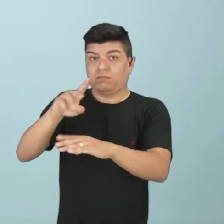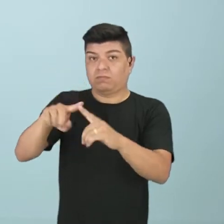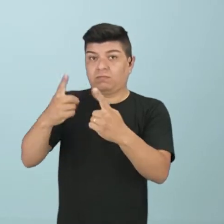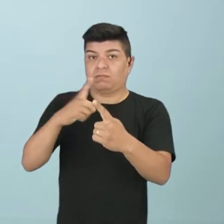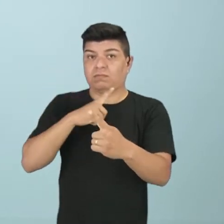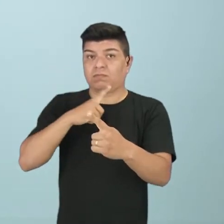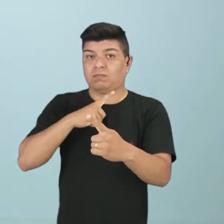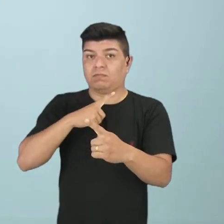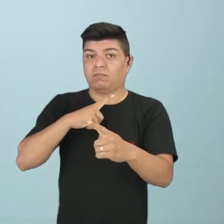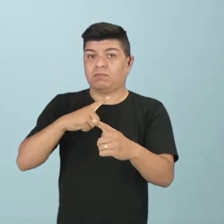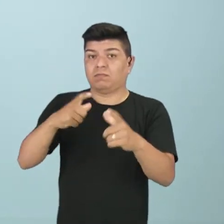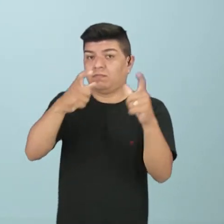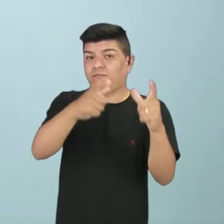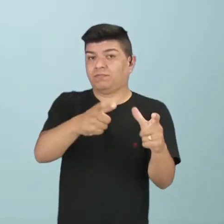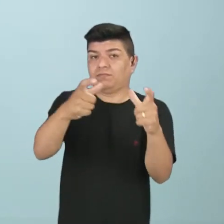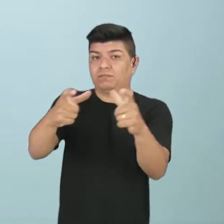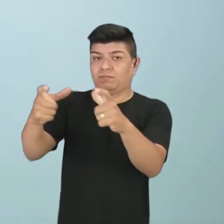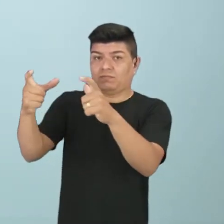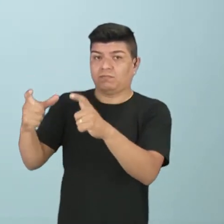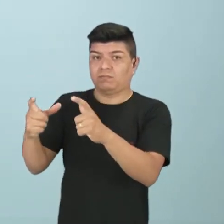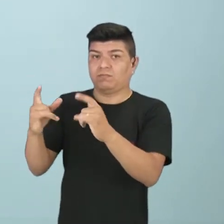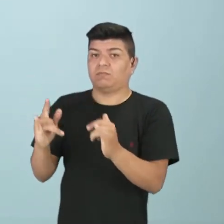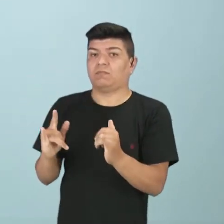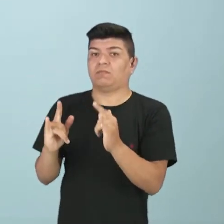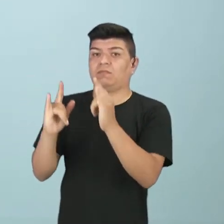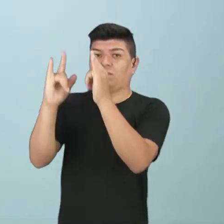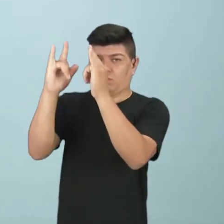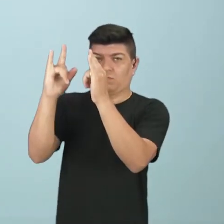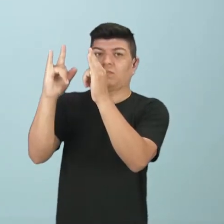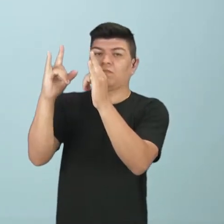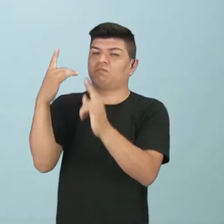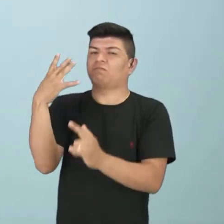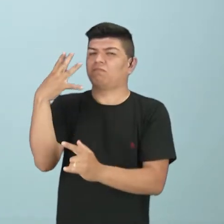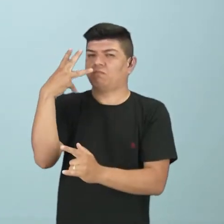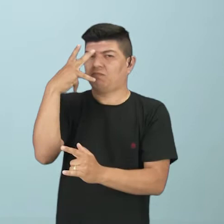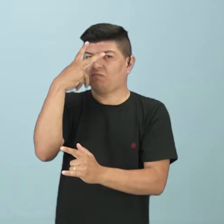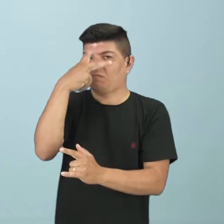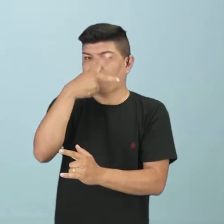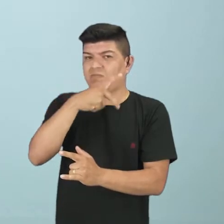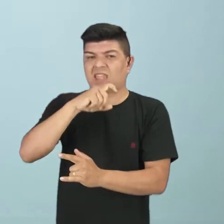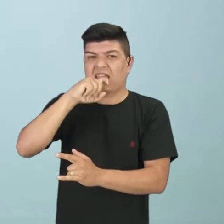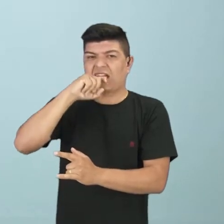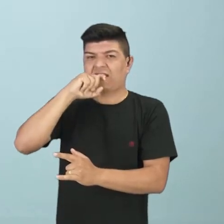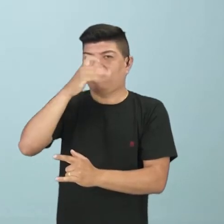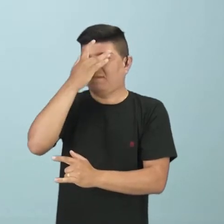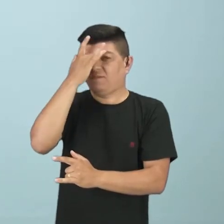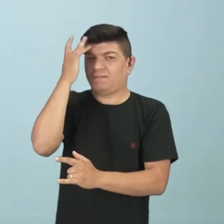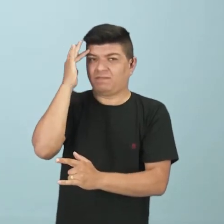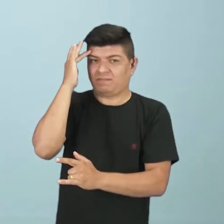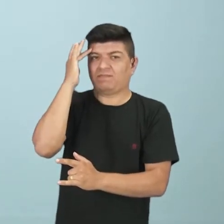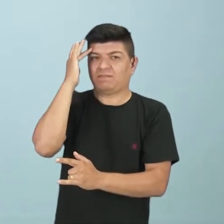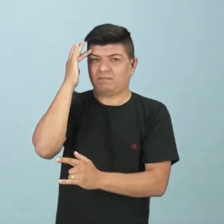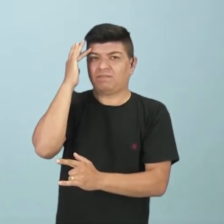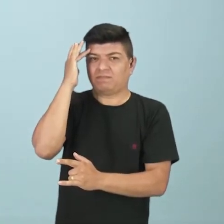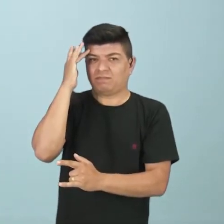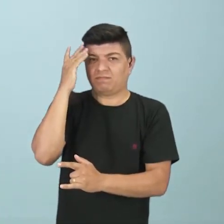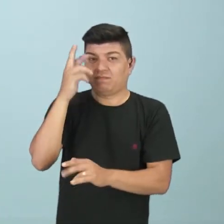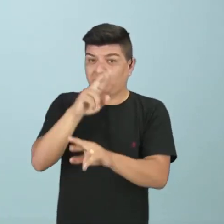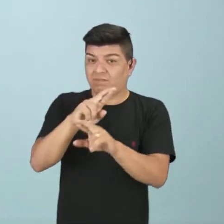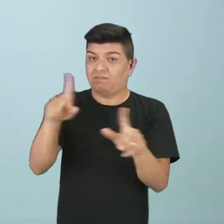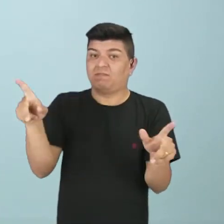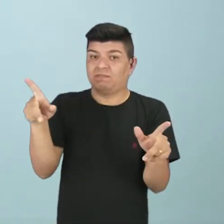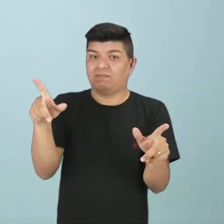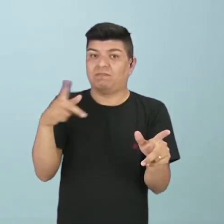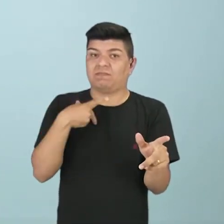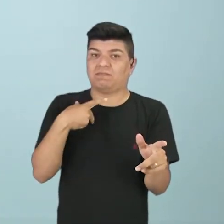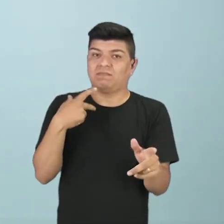existem grandes condomínios que fazem inveja aos olhos de muita gente que está lá. Isso é um contraste que às